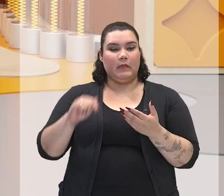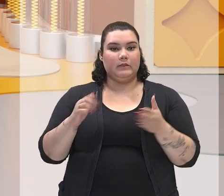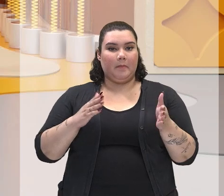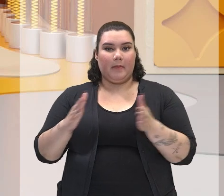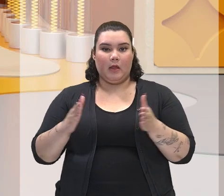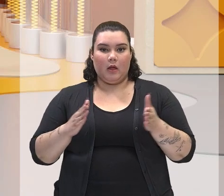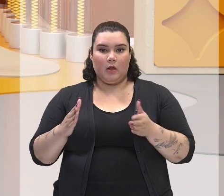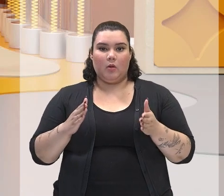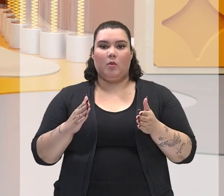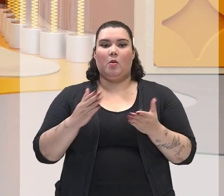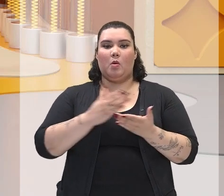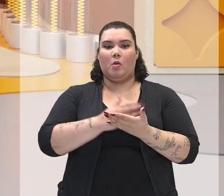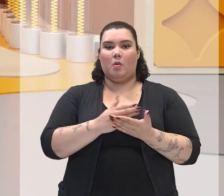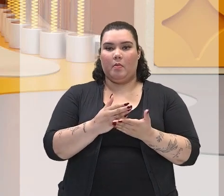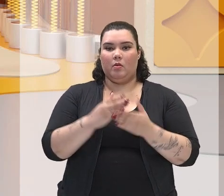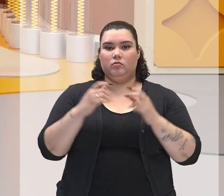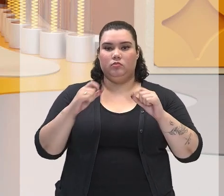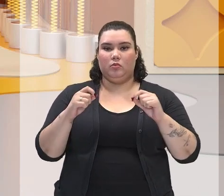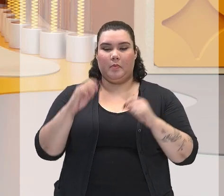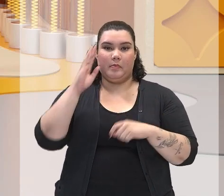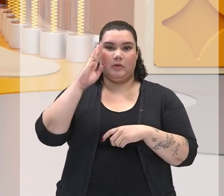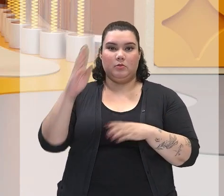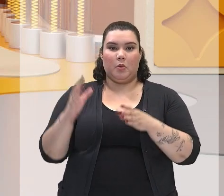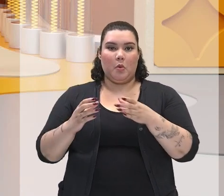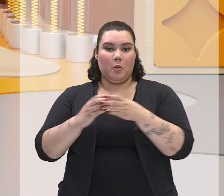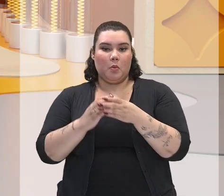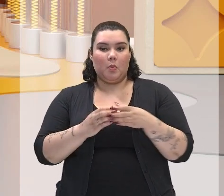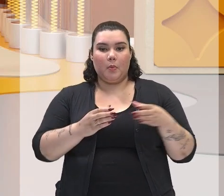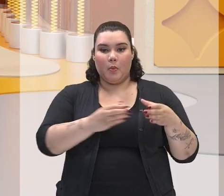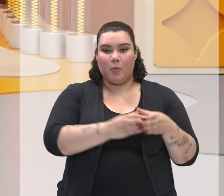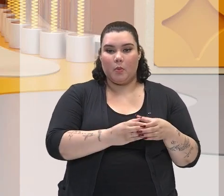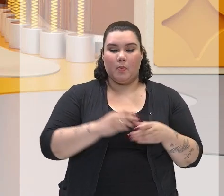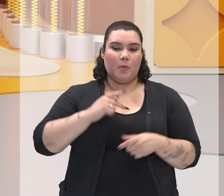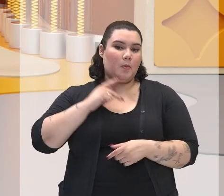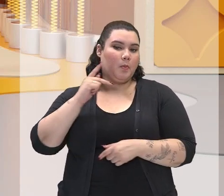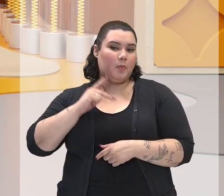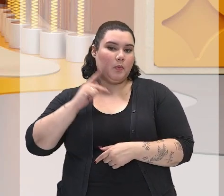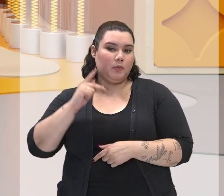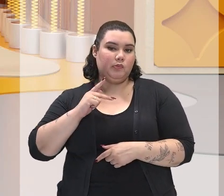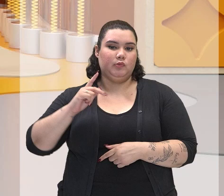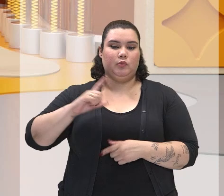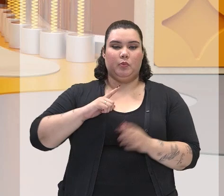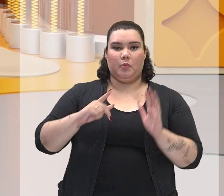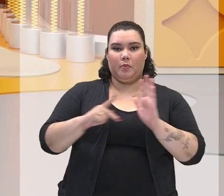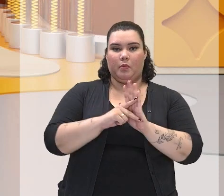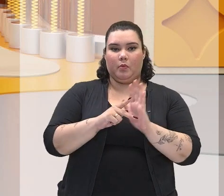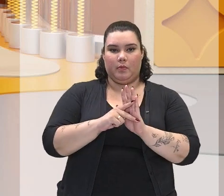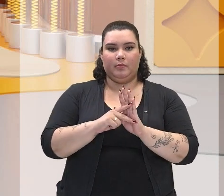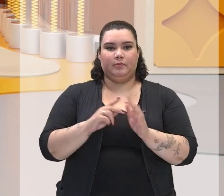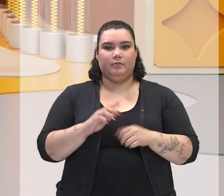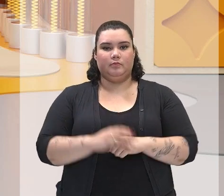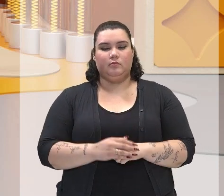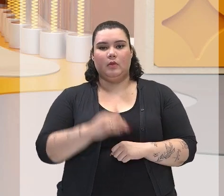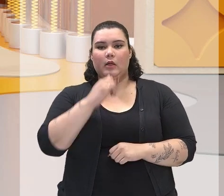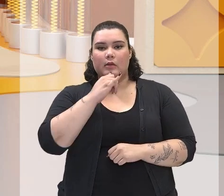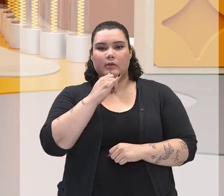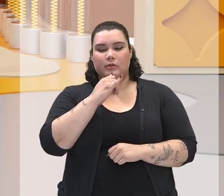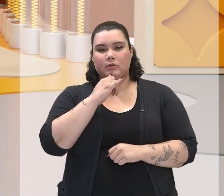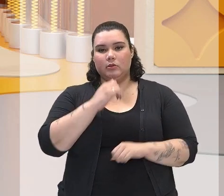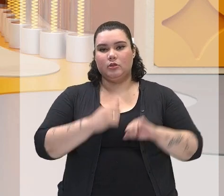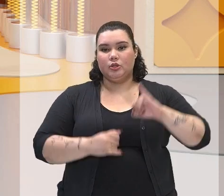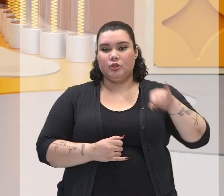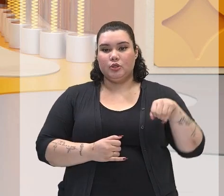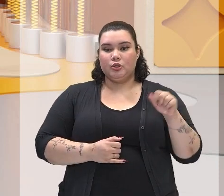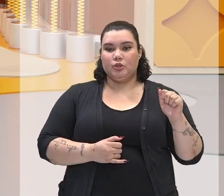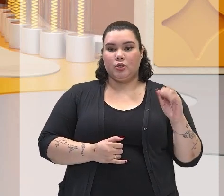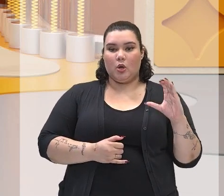se acirrar as tensões entre os principais grupos políticos que estavam à frente do processo revolucionário, como, por exemplo, girondinos e